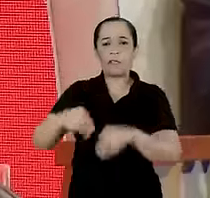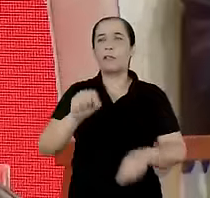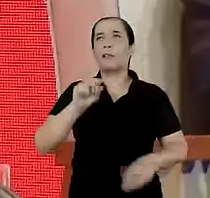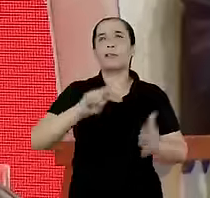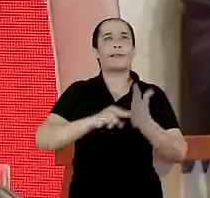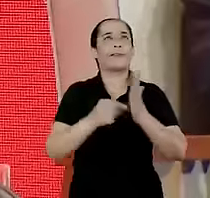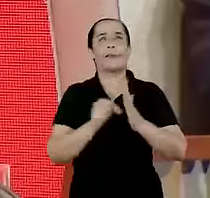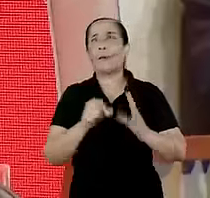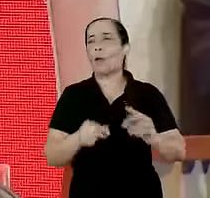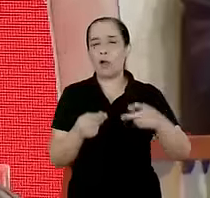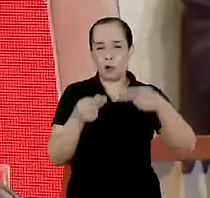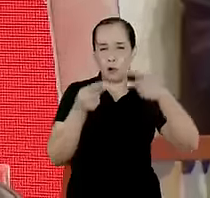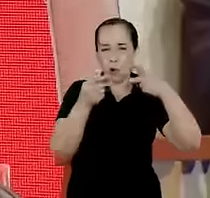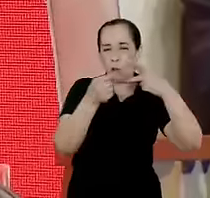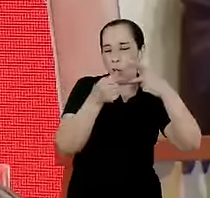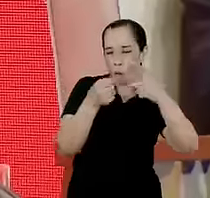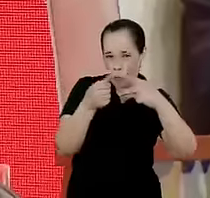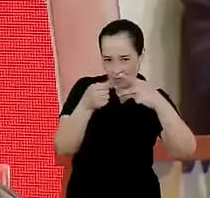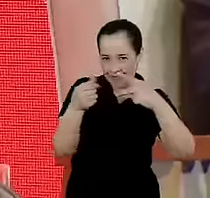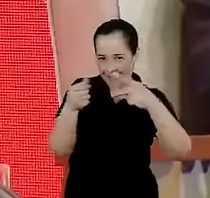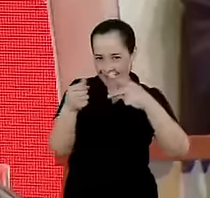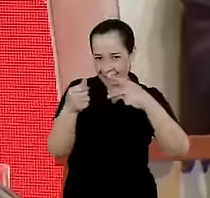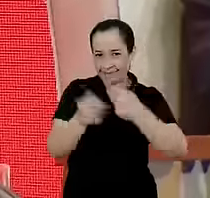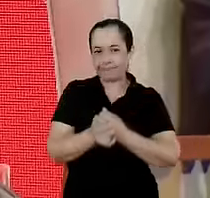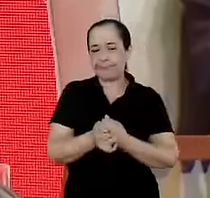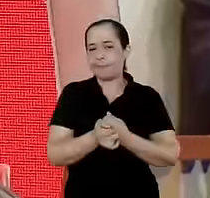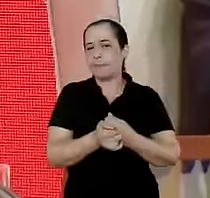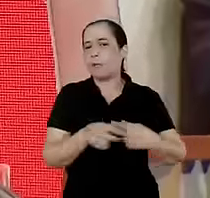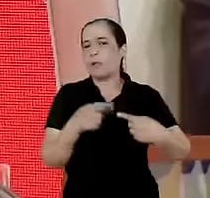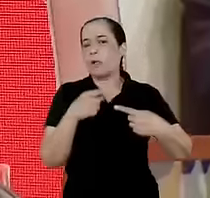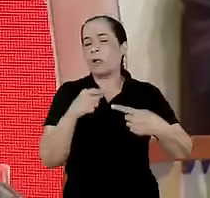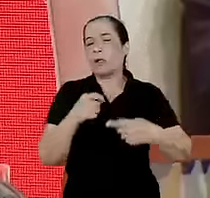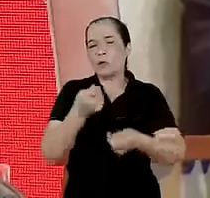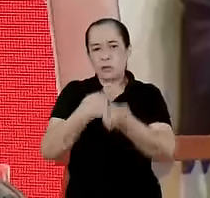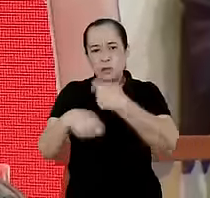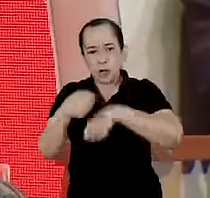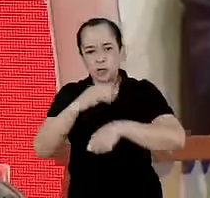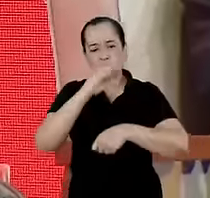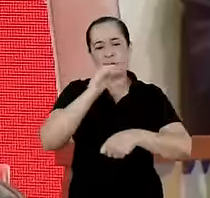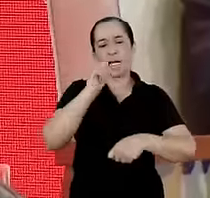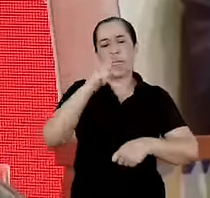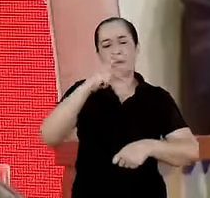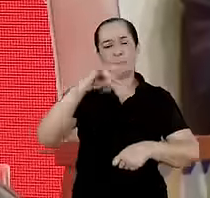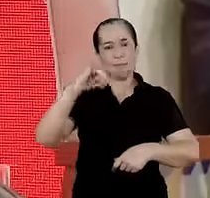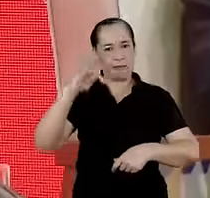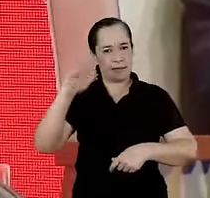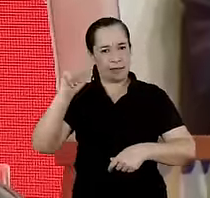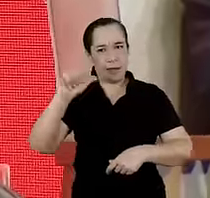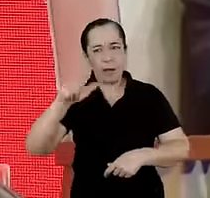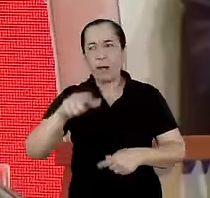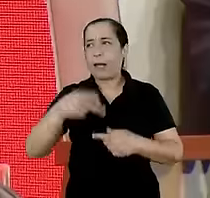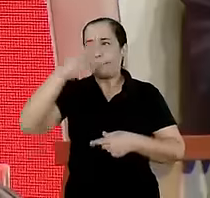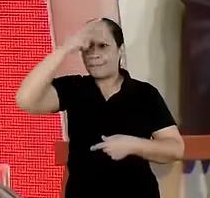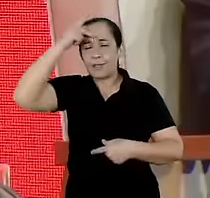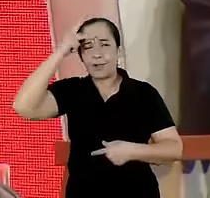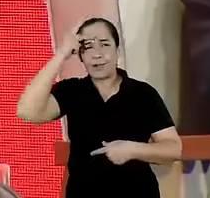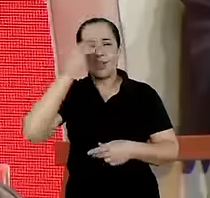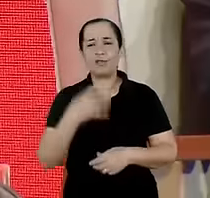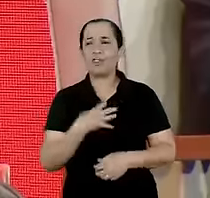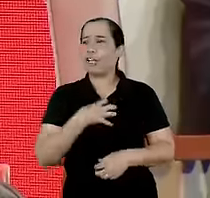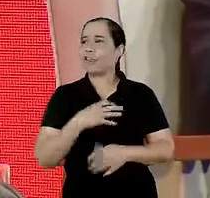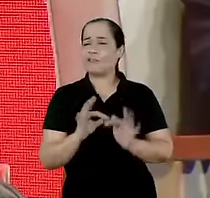capitais que é a ideia da gente fazer com que o investidor ele de maneira muito simples descomplicada tem a